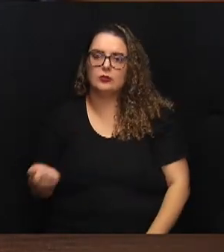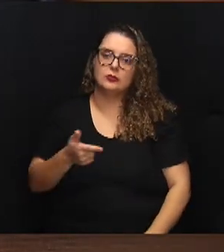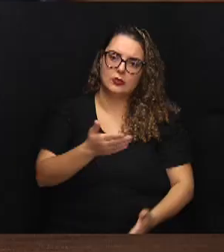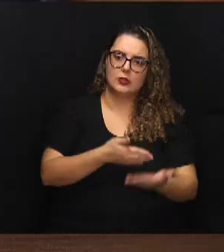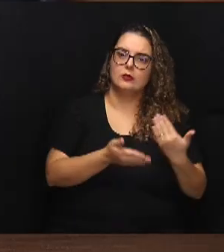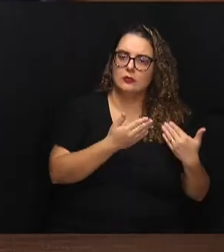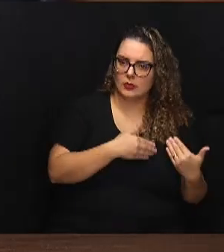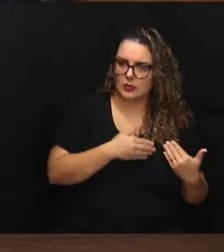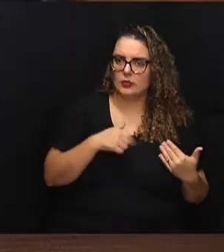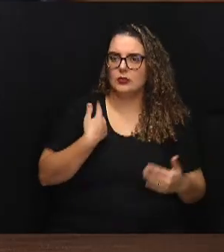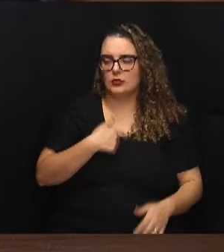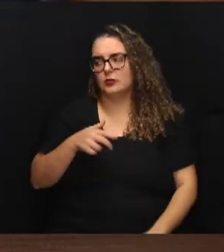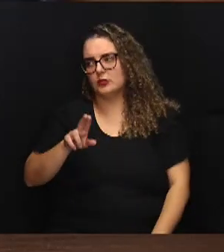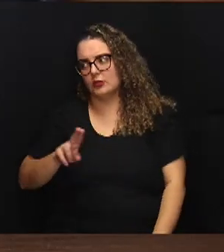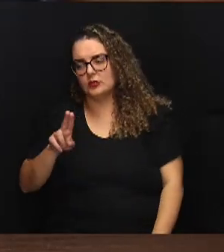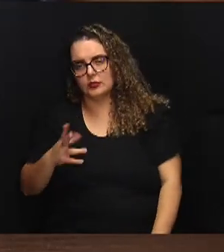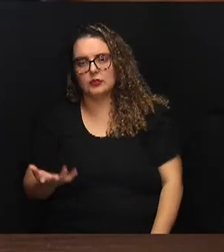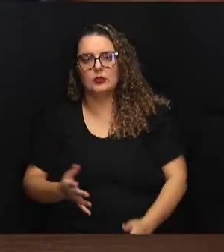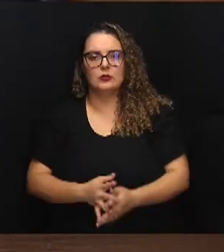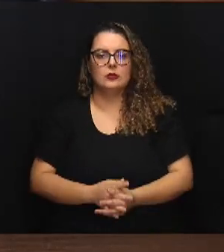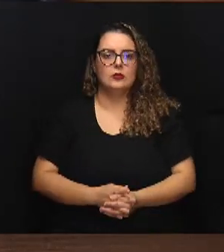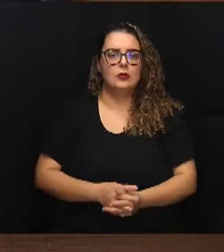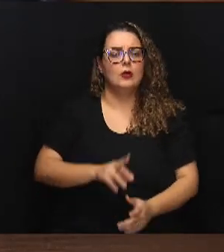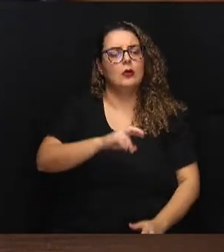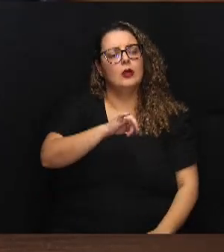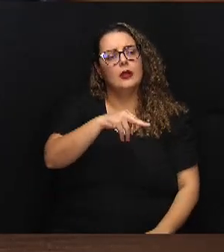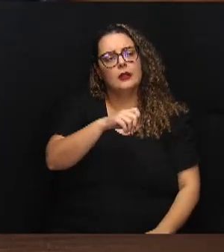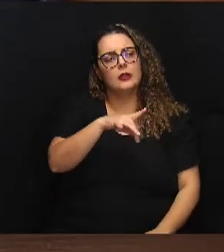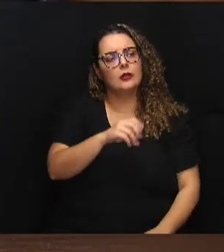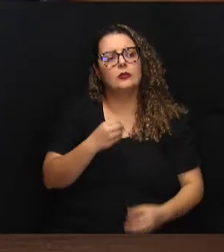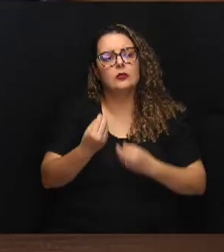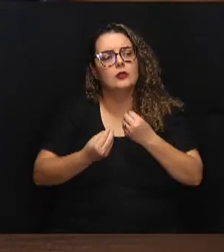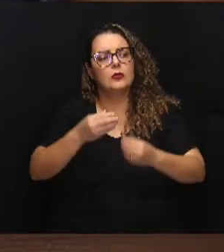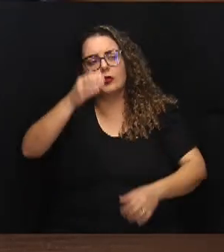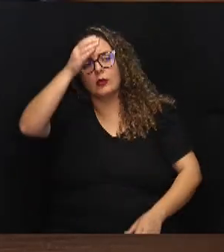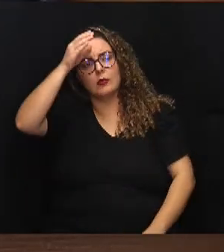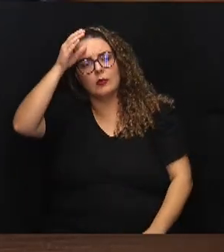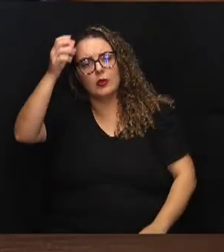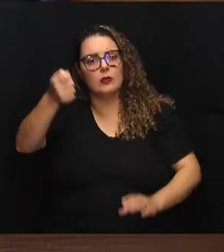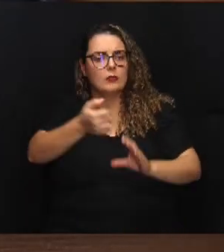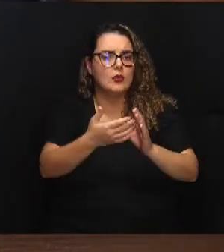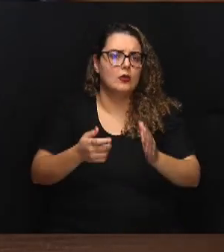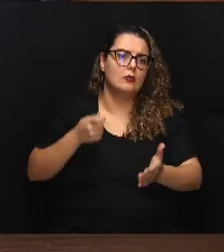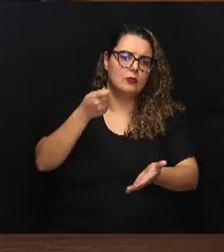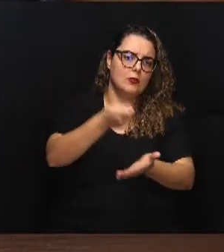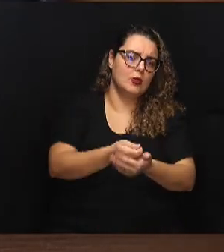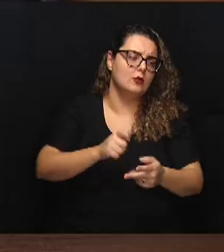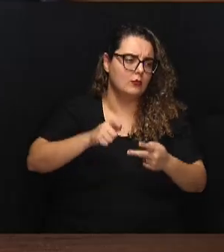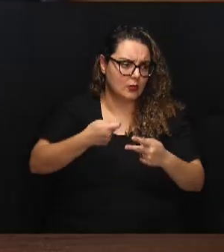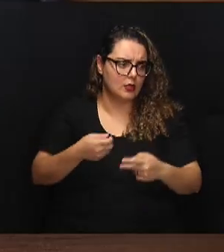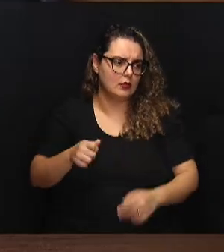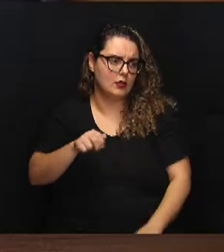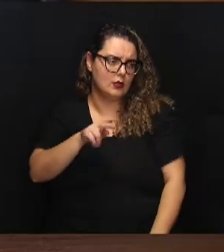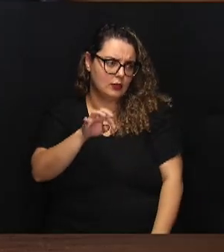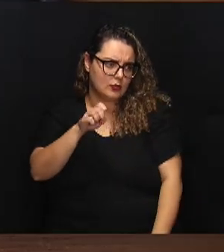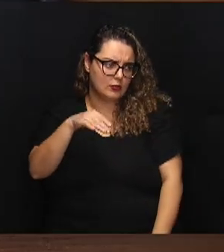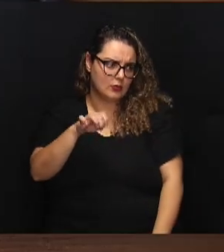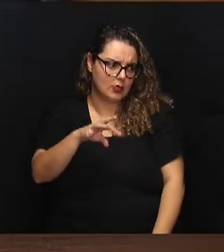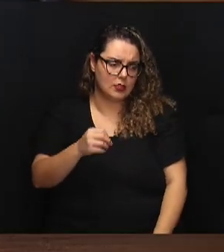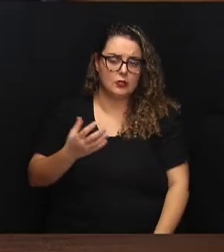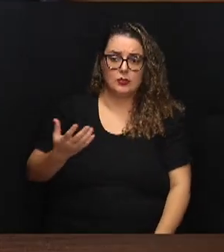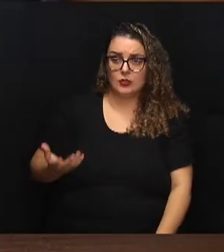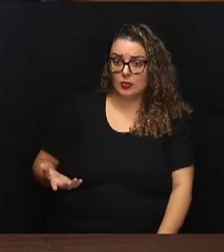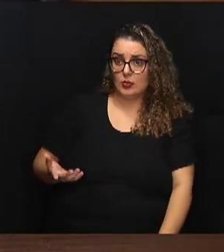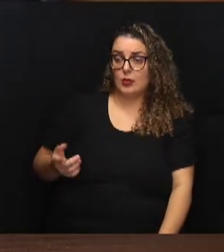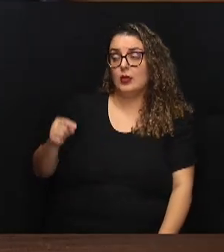anteriormente que nós utilizávamos. E Rinaldo, como que os clientes podem configurar, né, um pagamento com o Pix automático?